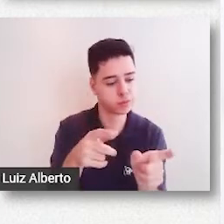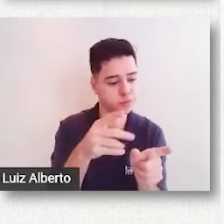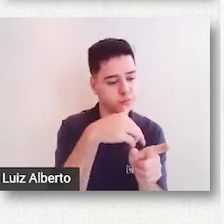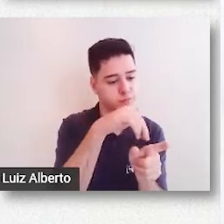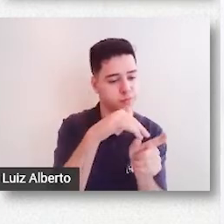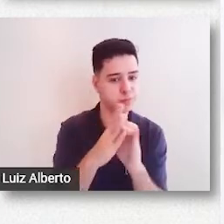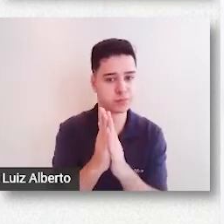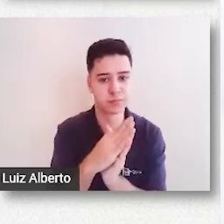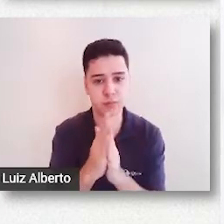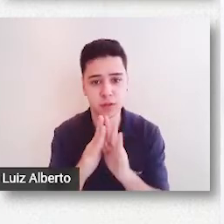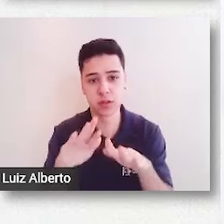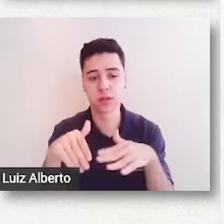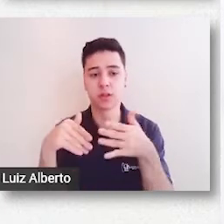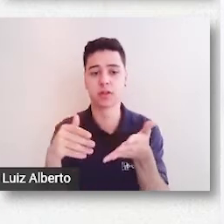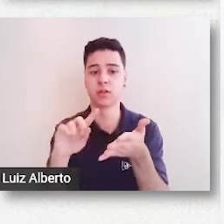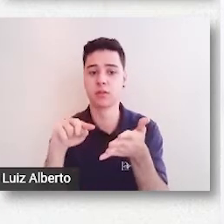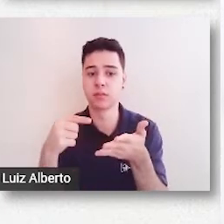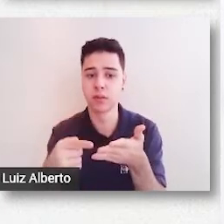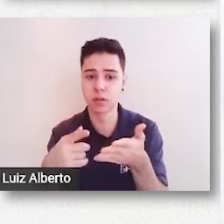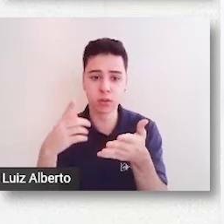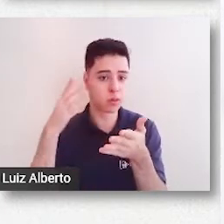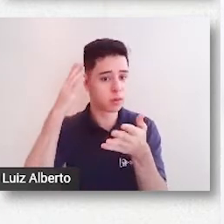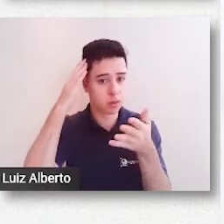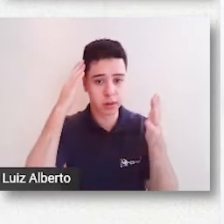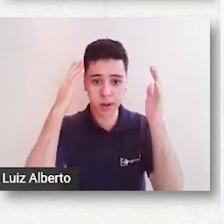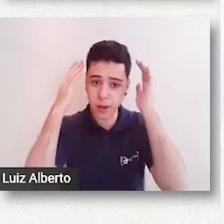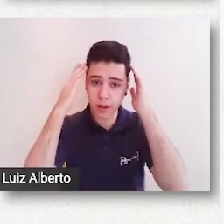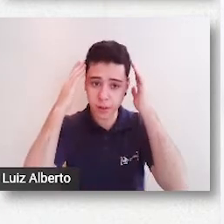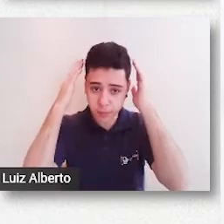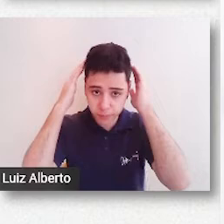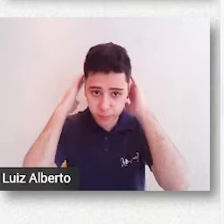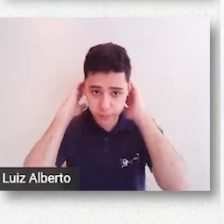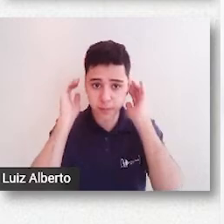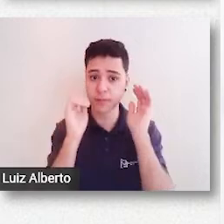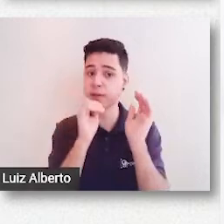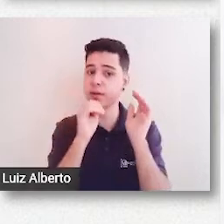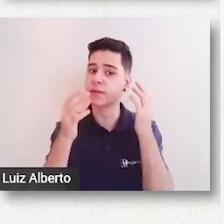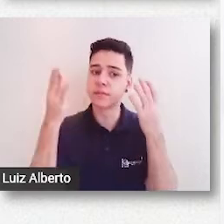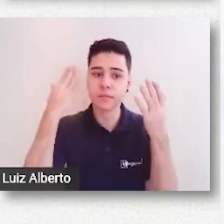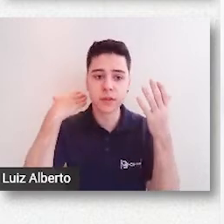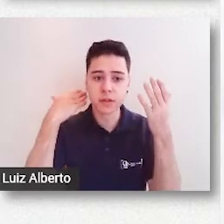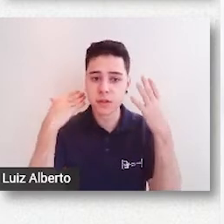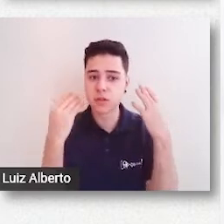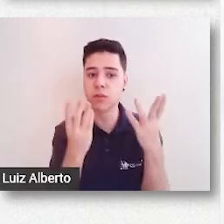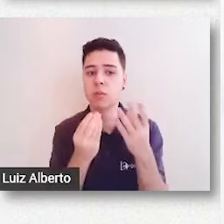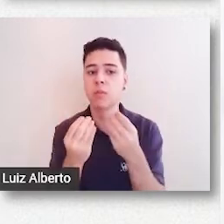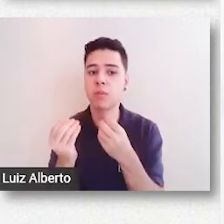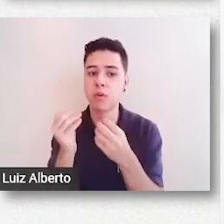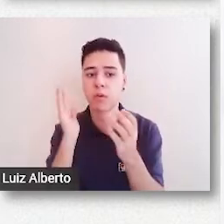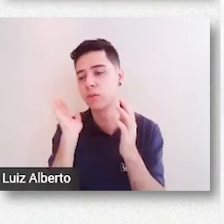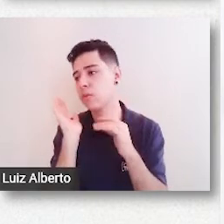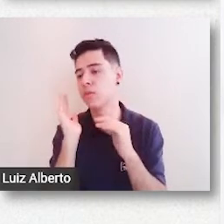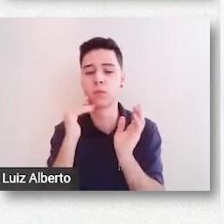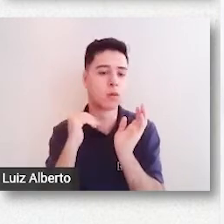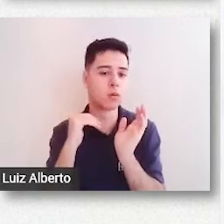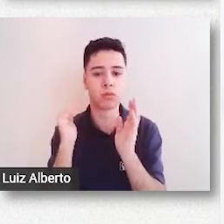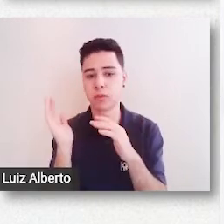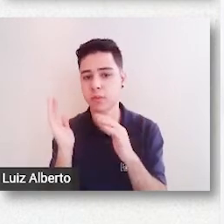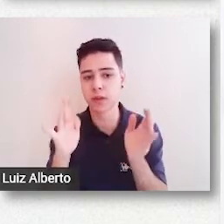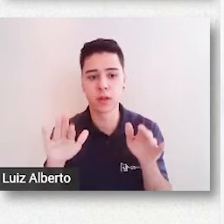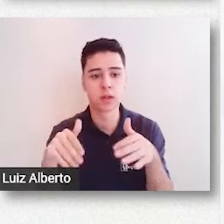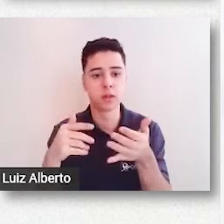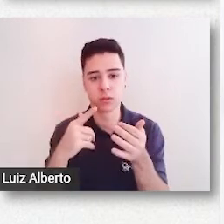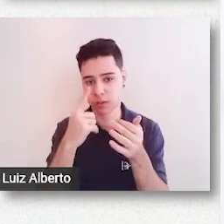né? Então, mas os cabelos a gente vê também, né? Penteados para trás, com muito movimento, o nariz também